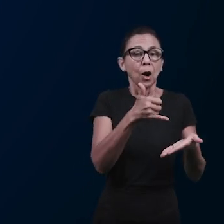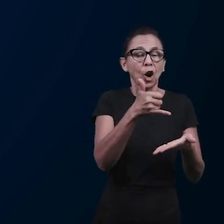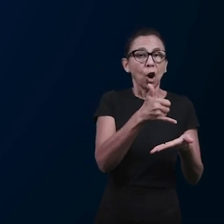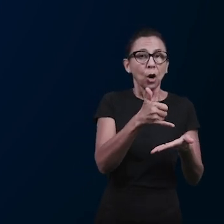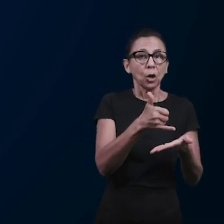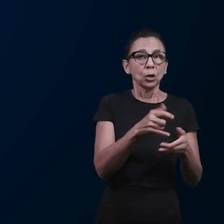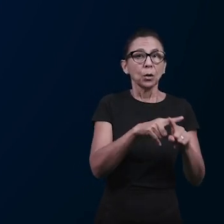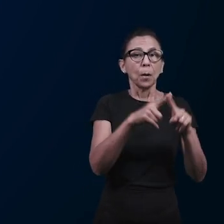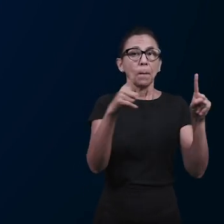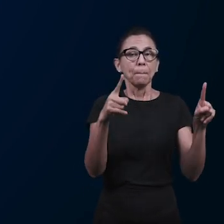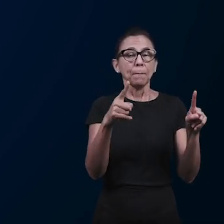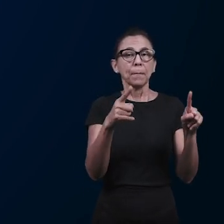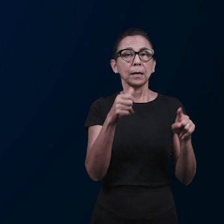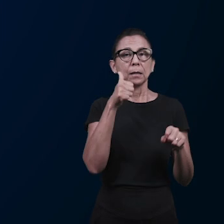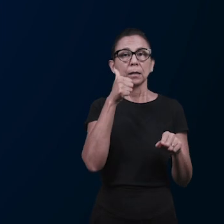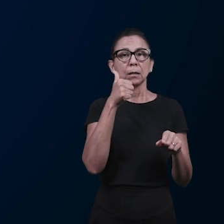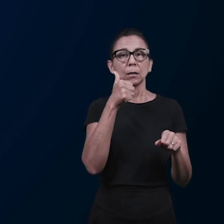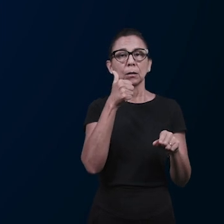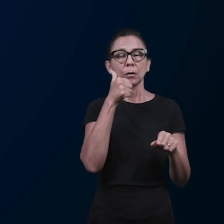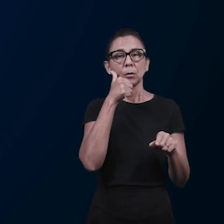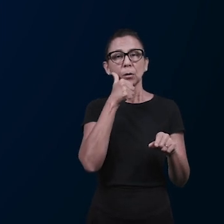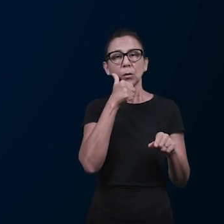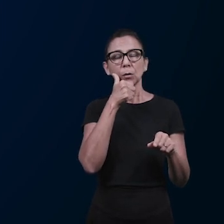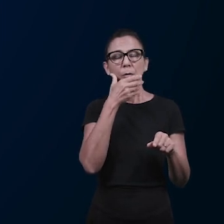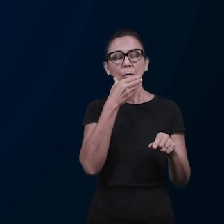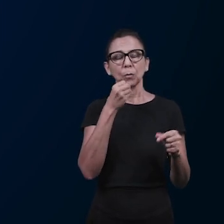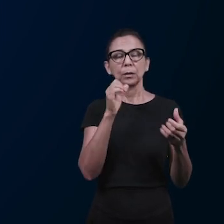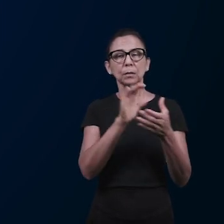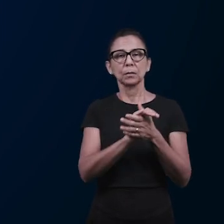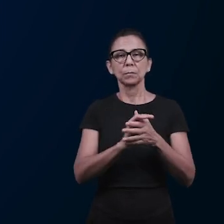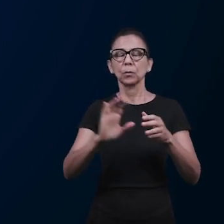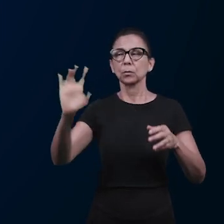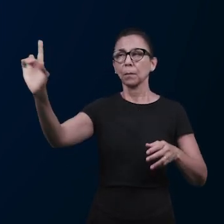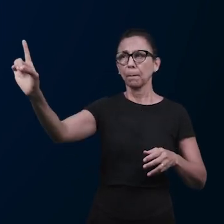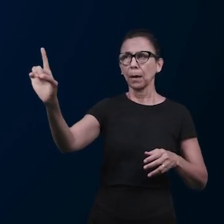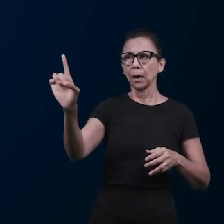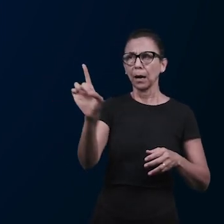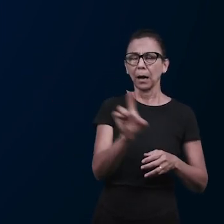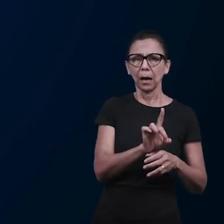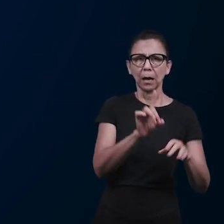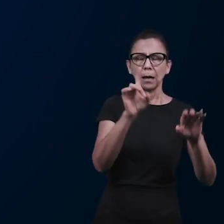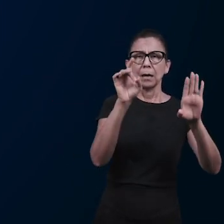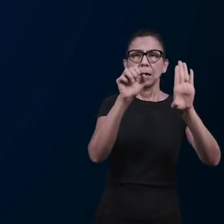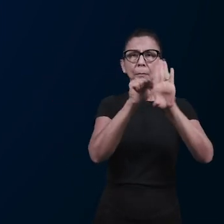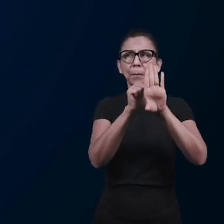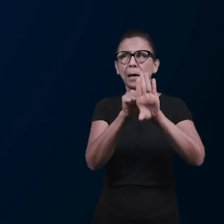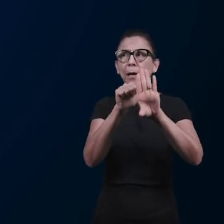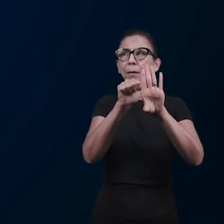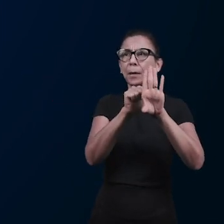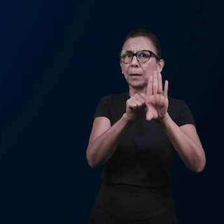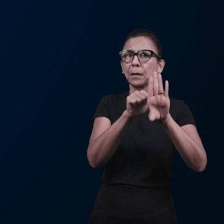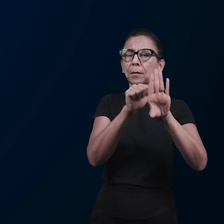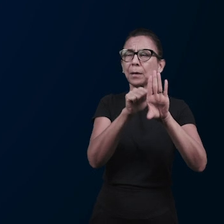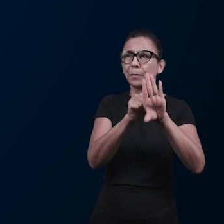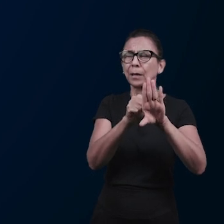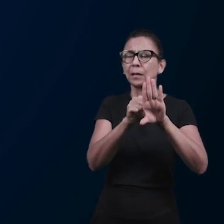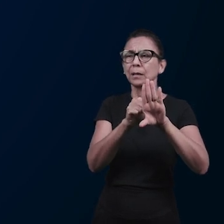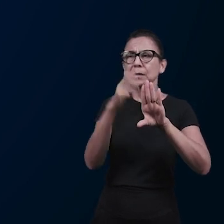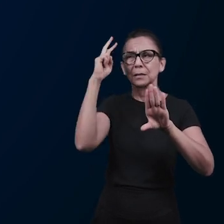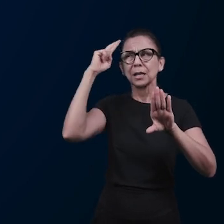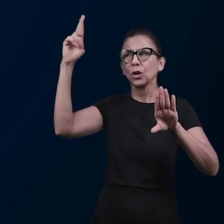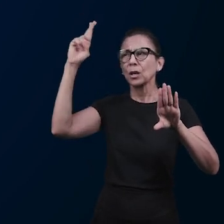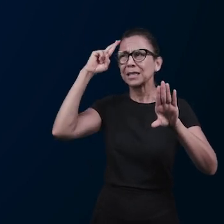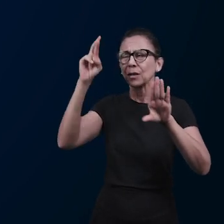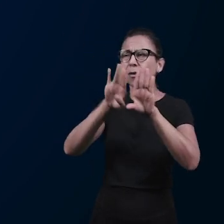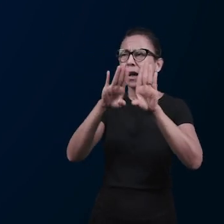as bodas. E fechou-se a porta. E depois chegaram também as outras virgens, dizendo: Senhor, Senhor, abre-nos a porta. E